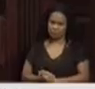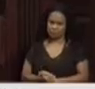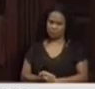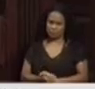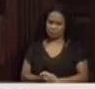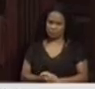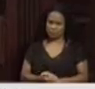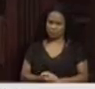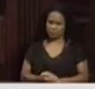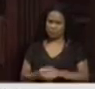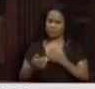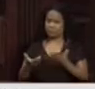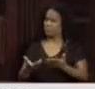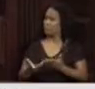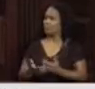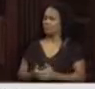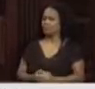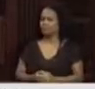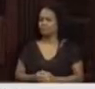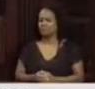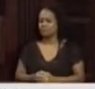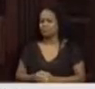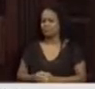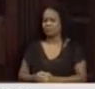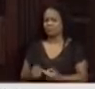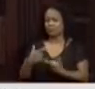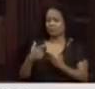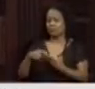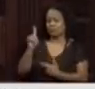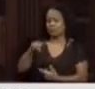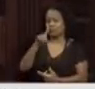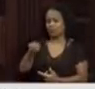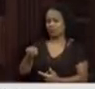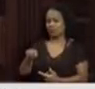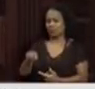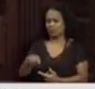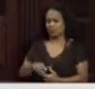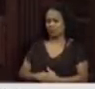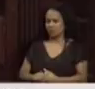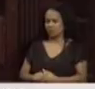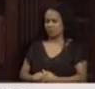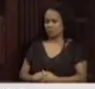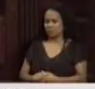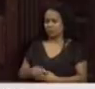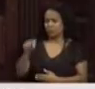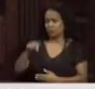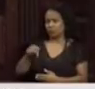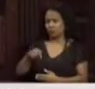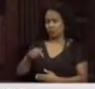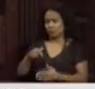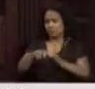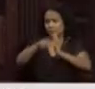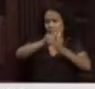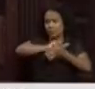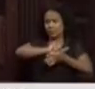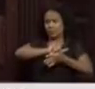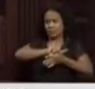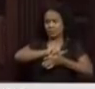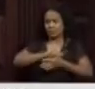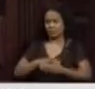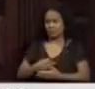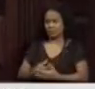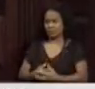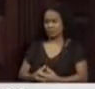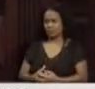respeitou aceitando a troca de parlamentares, o que não é permitido. Eu cheguei aqui meio dia e meia para escrever. Quando eu subo na tribuna,